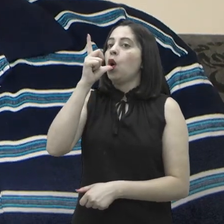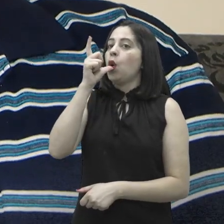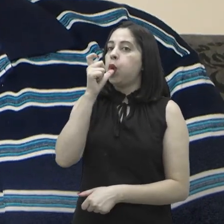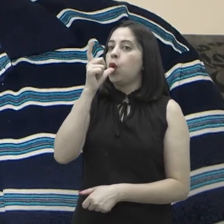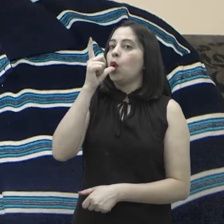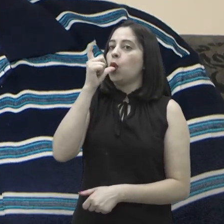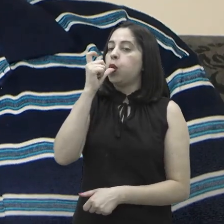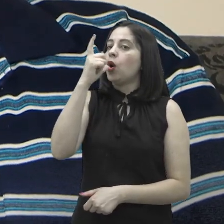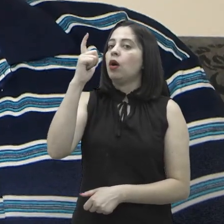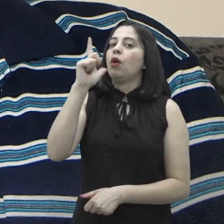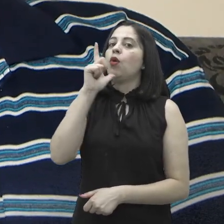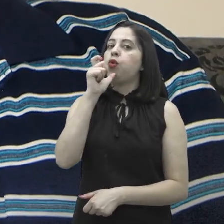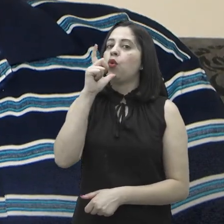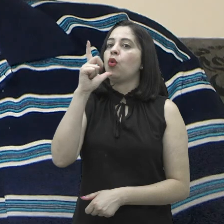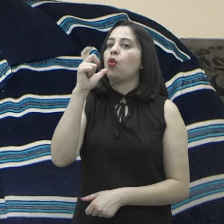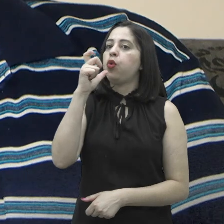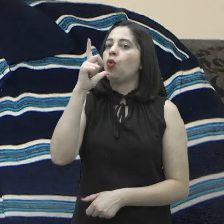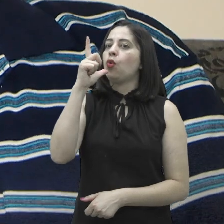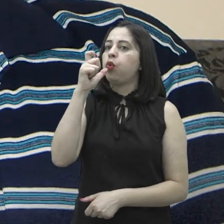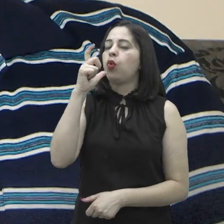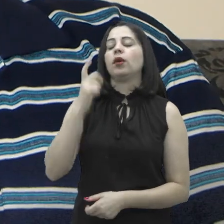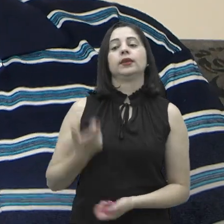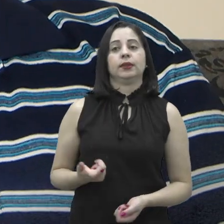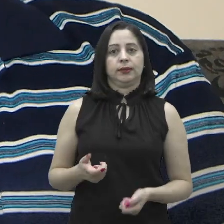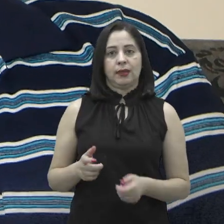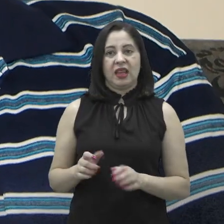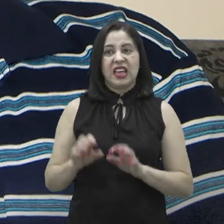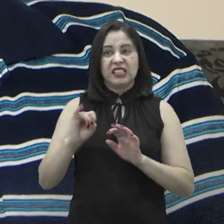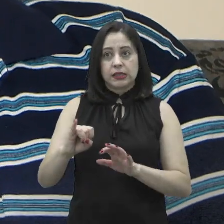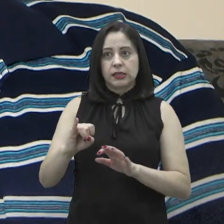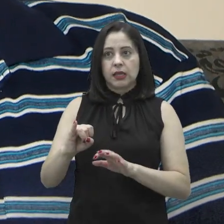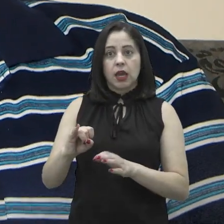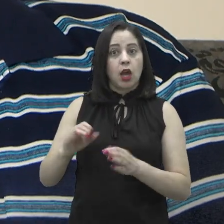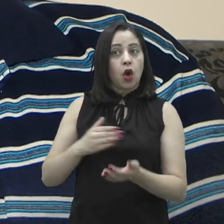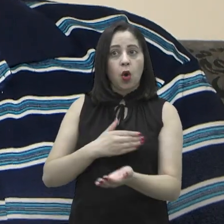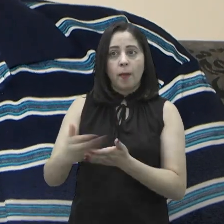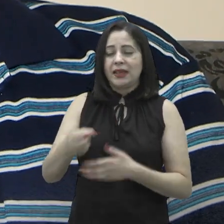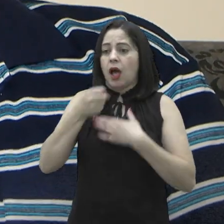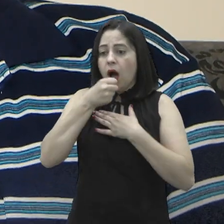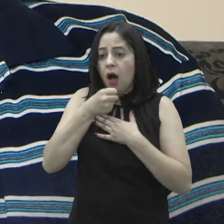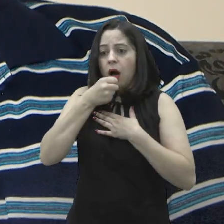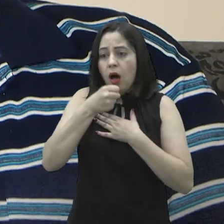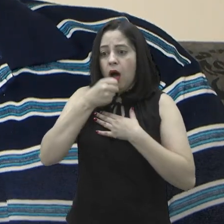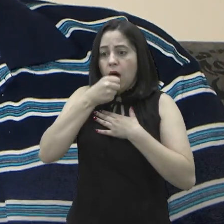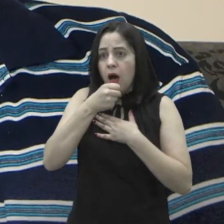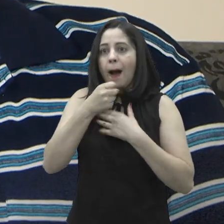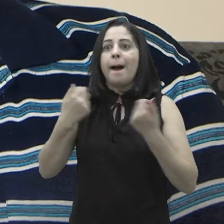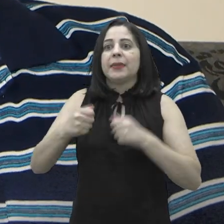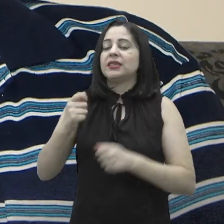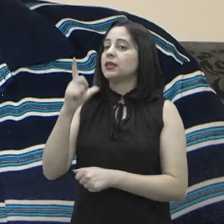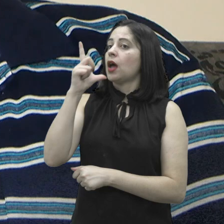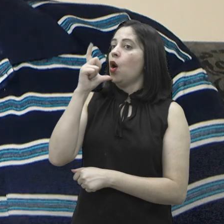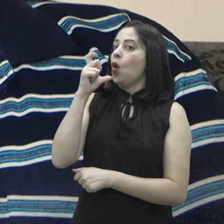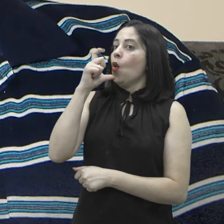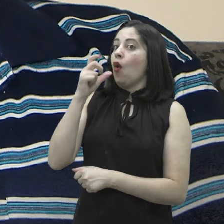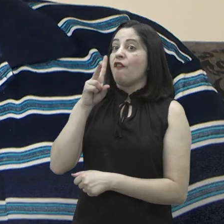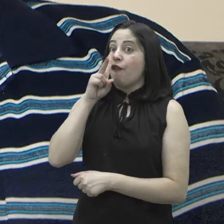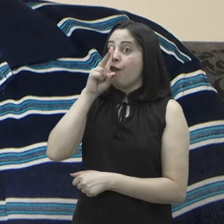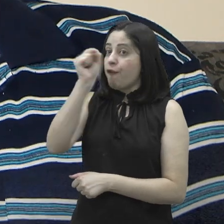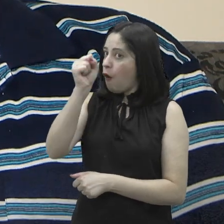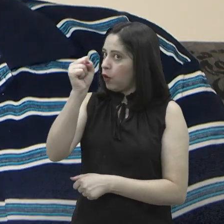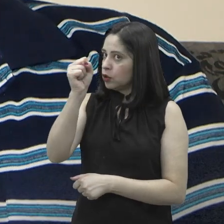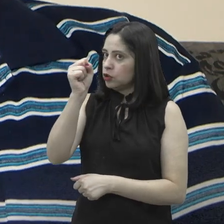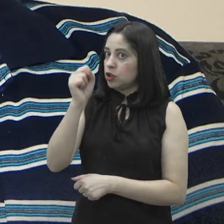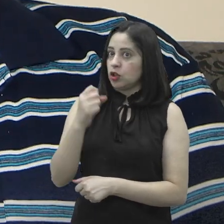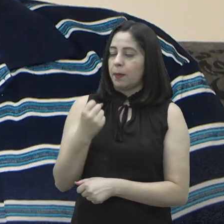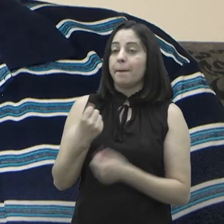você consegue passar o dia tranquilo. E quando tem uma crise, tem uma outra para substituto. Quero fazer efeito em 15 minutos. Mas essa pode tomar